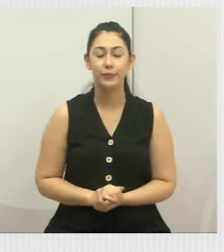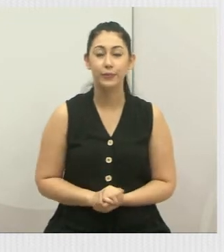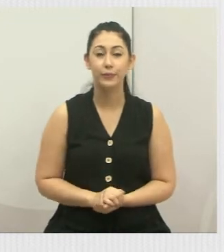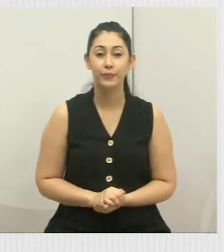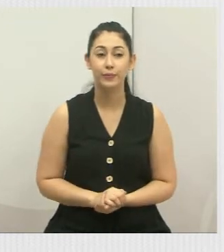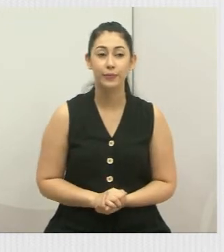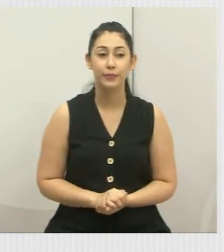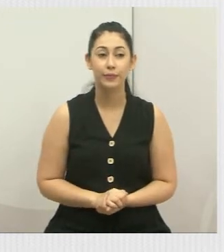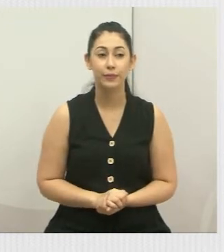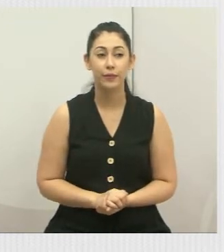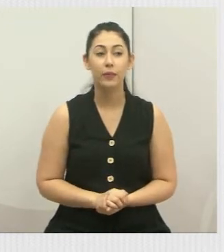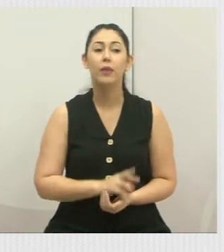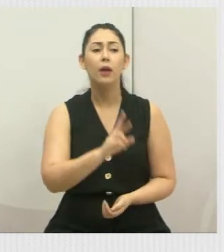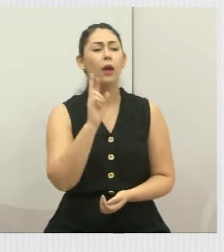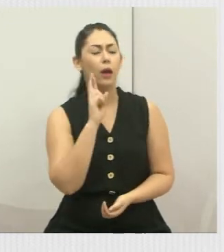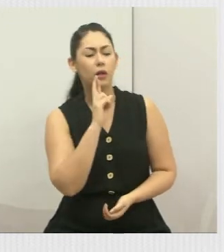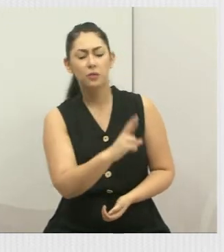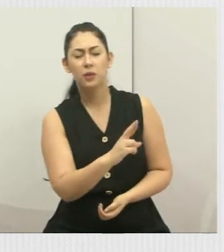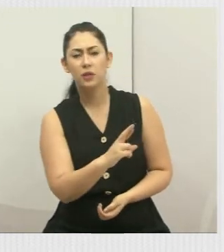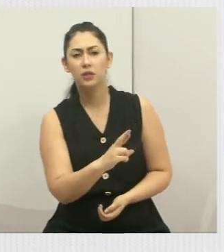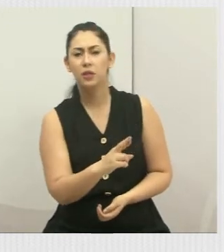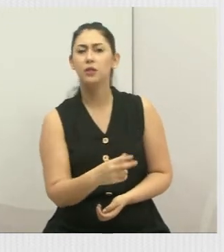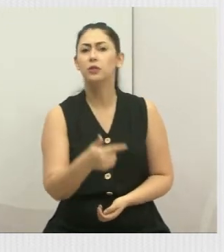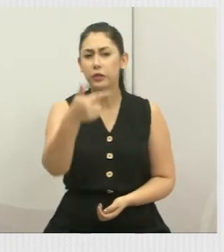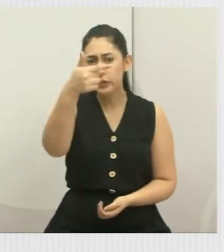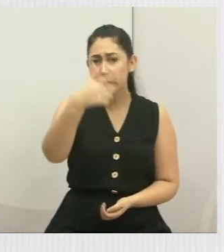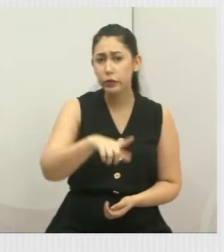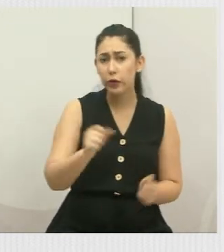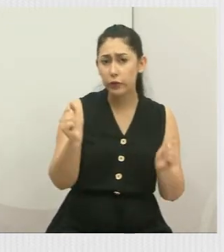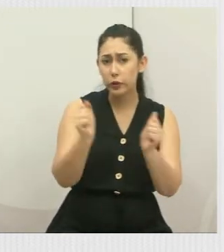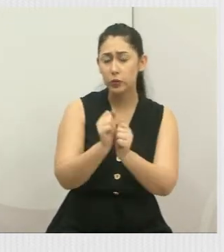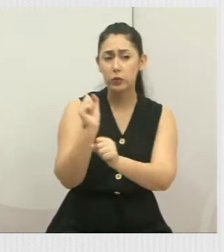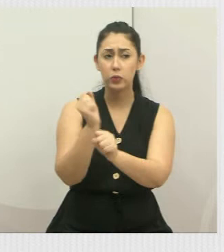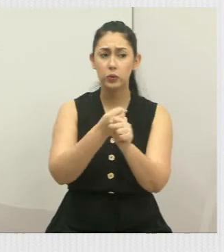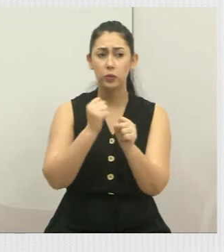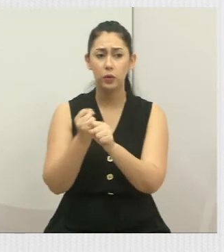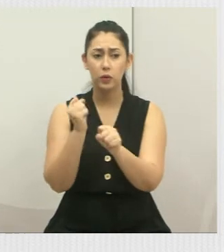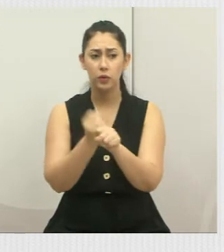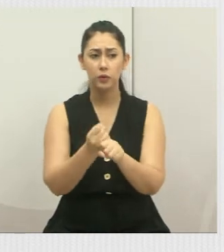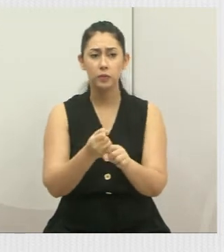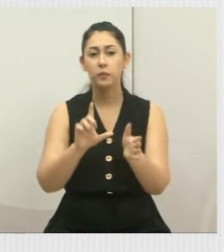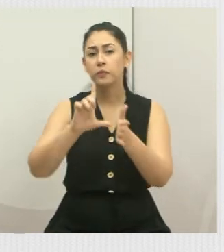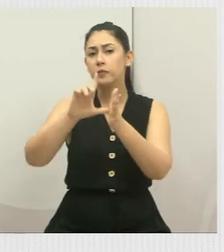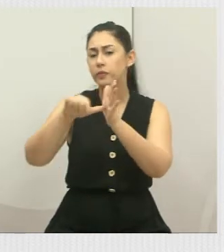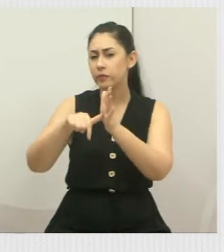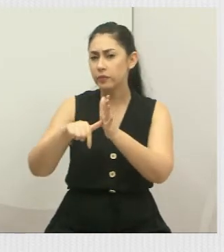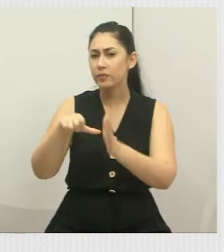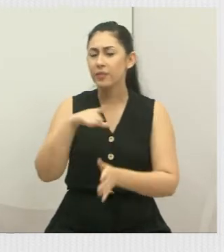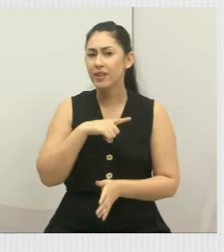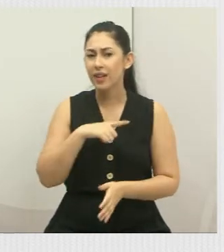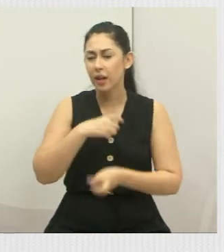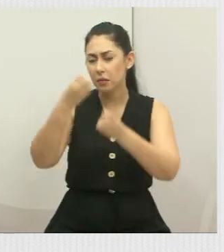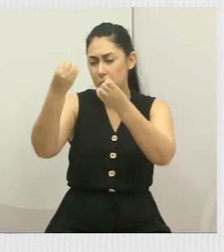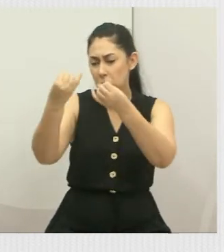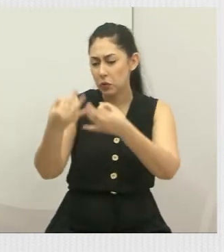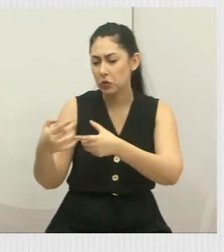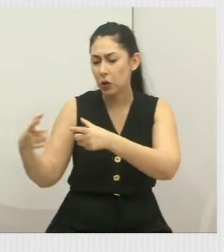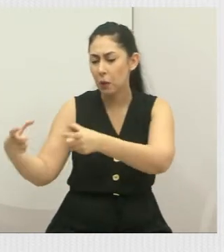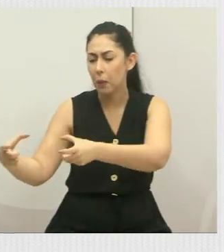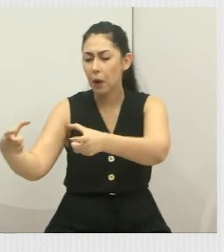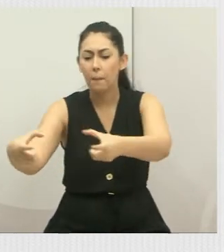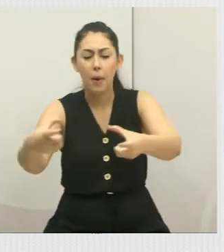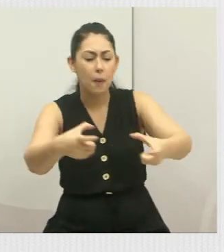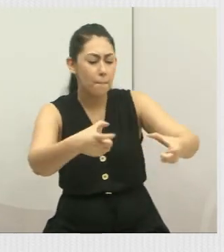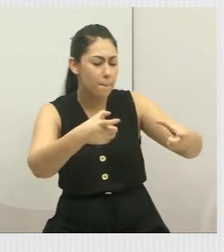o prognóstico 2, que é a complementação com as obras. Depois nós teremos o sistema de informações geográficas, com os